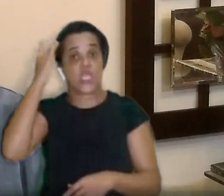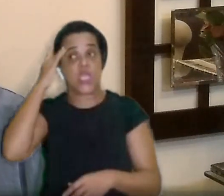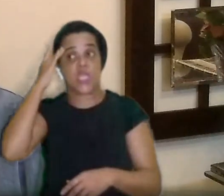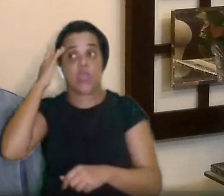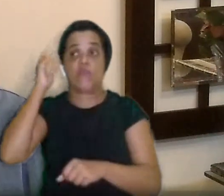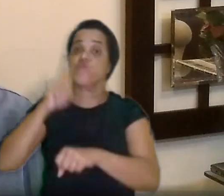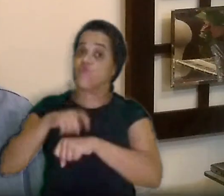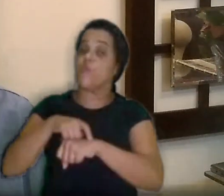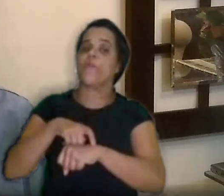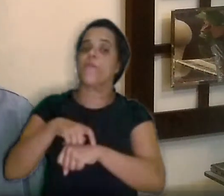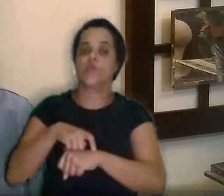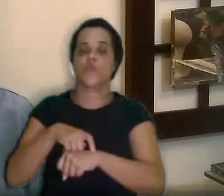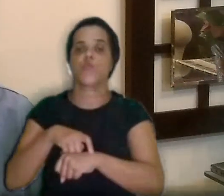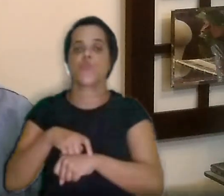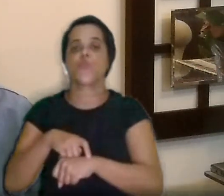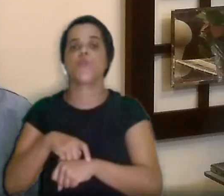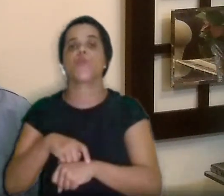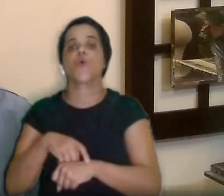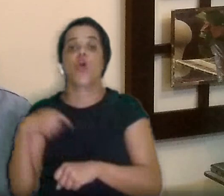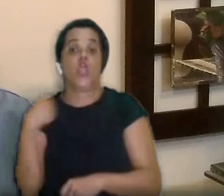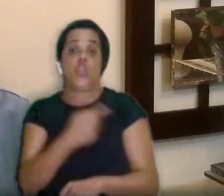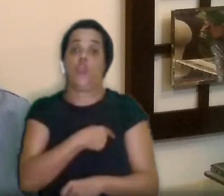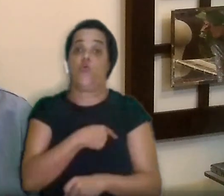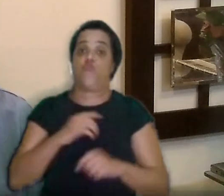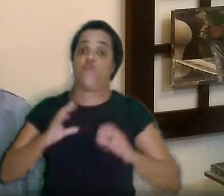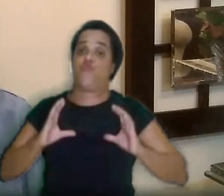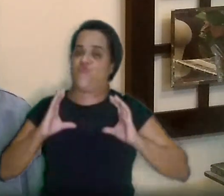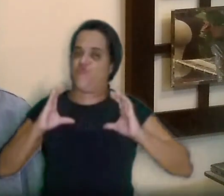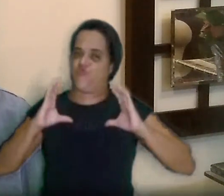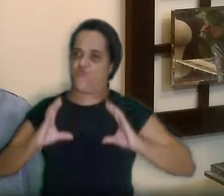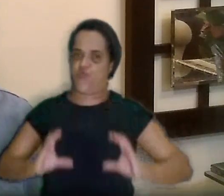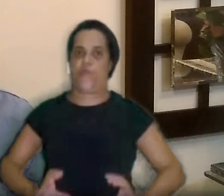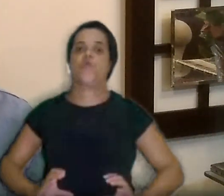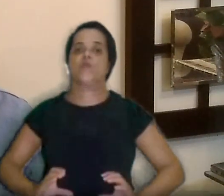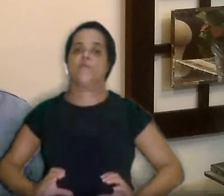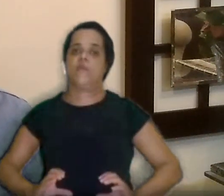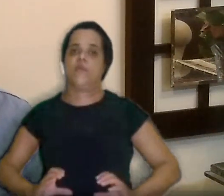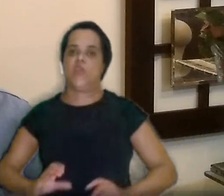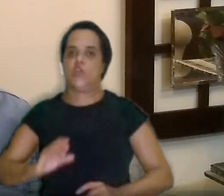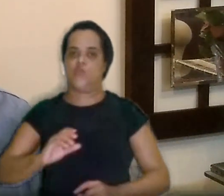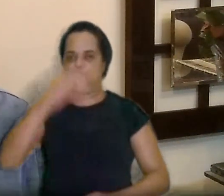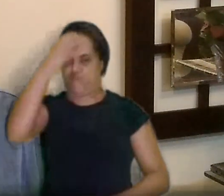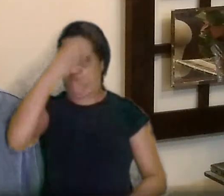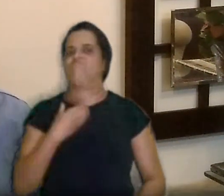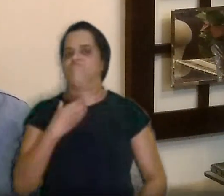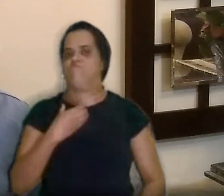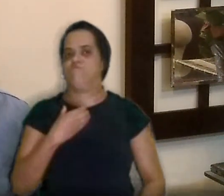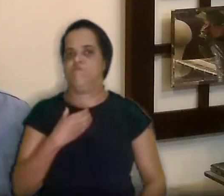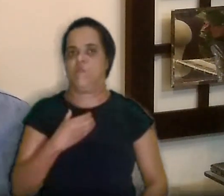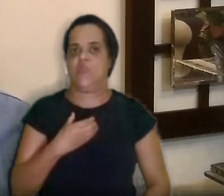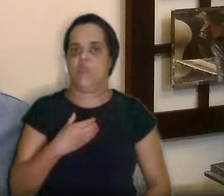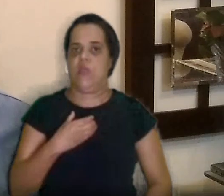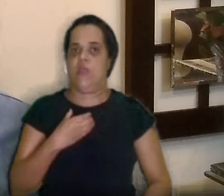situação requer de nós uma postura mais séria, no sentido de nos esforçarmos para nos